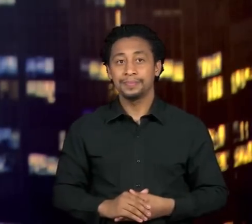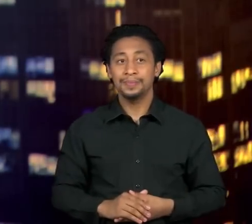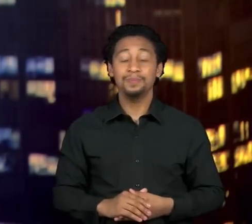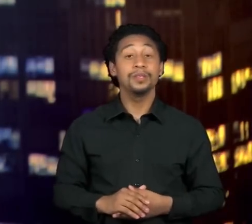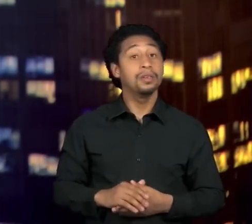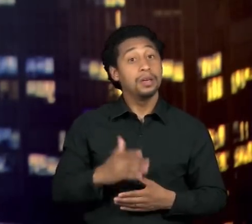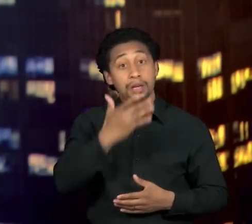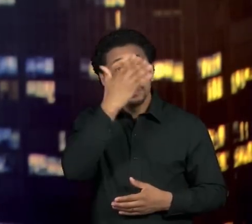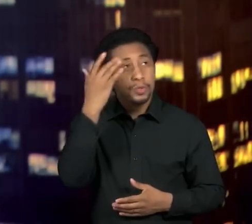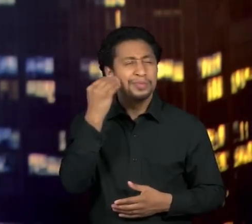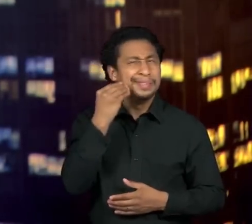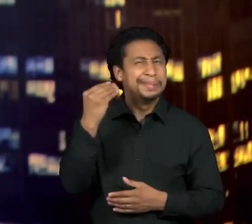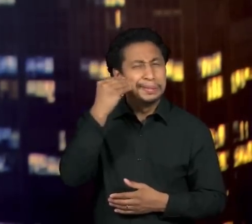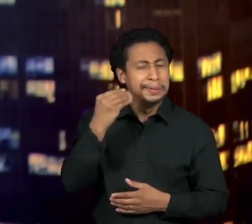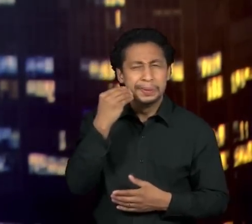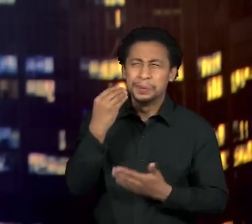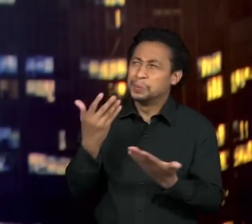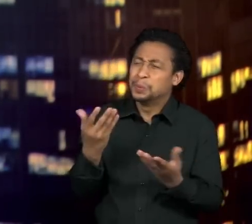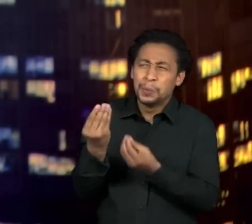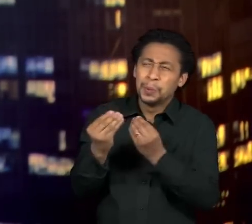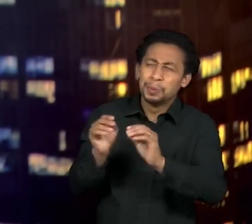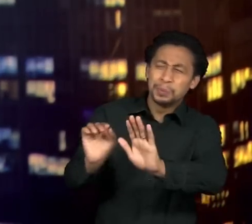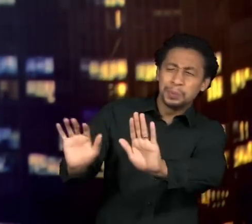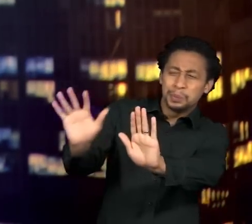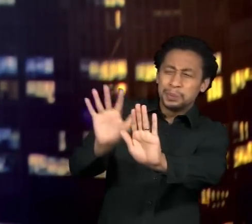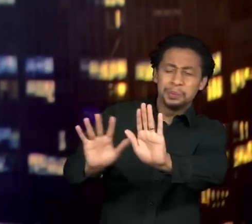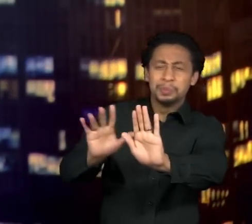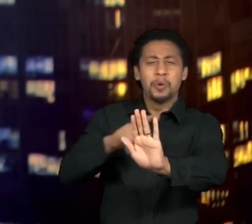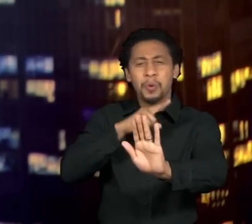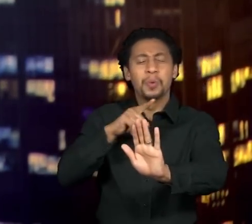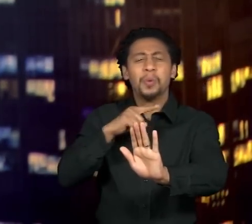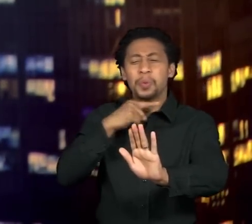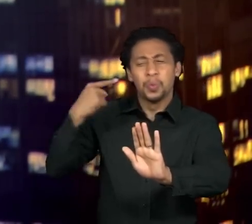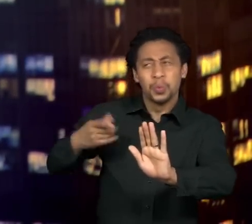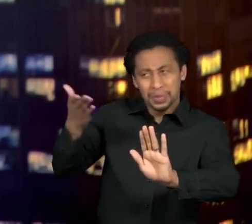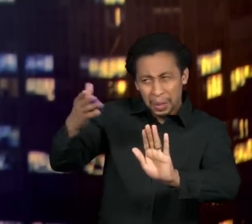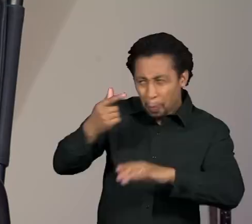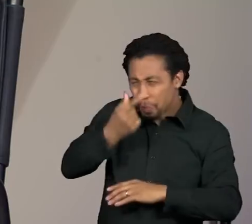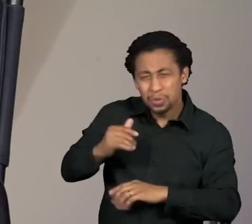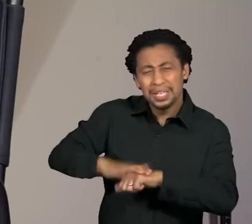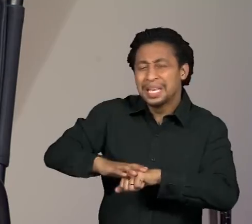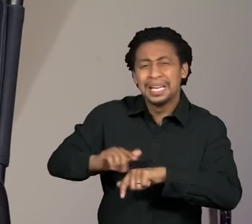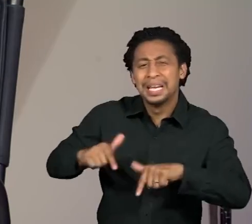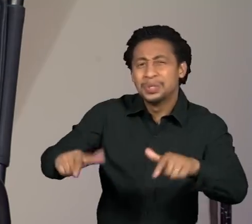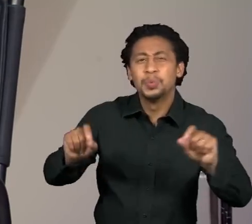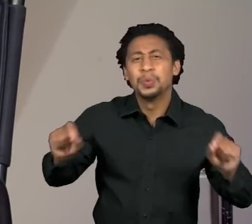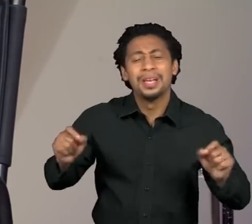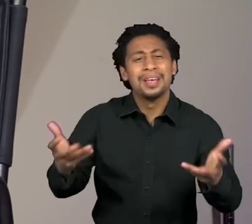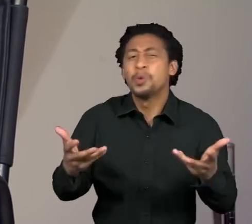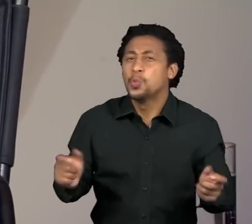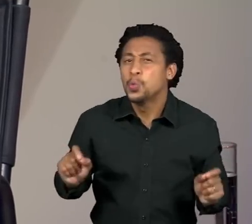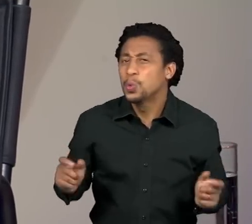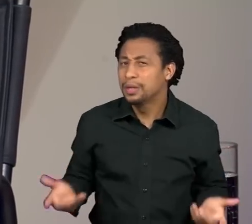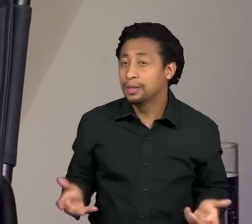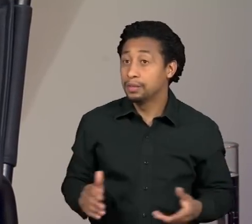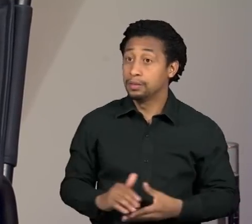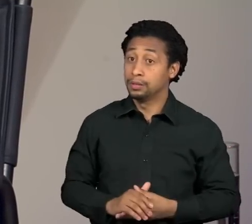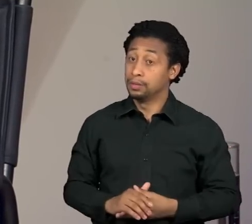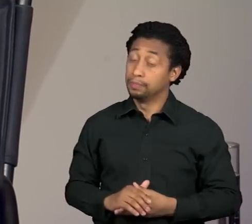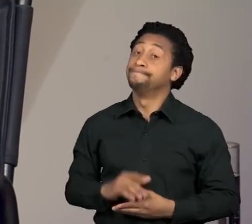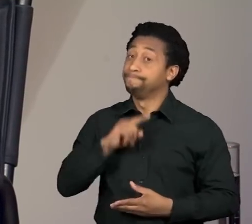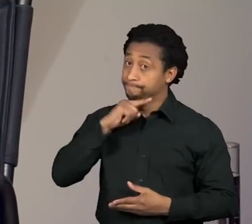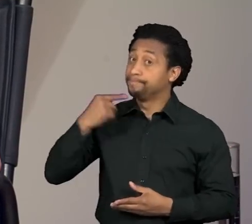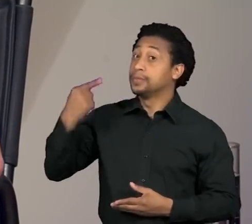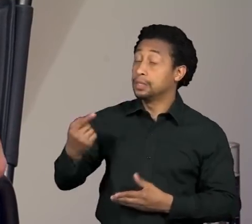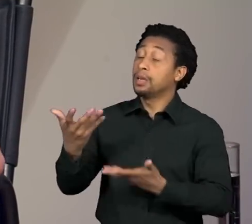entender também a cabeça de Putin, o que ele pretende, onde é que ele pretende chegar, professor? Ele pretende pretende chegar na garantia de segurança russa, né? A